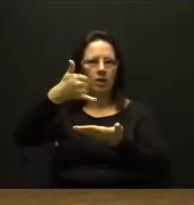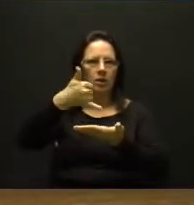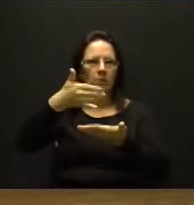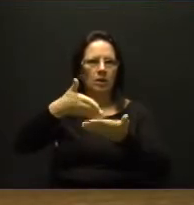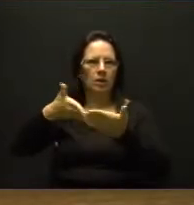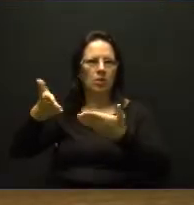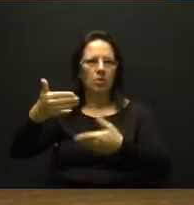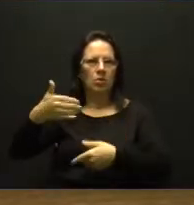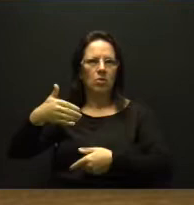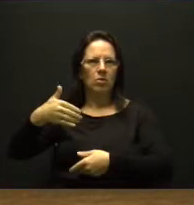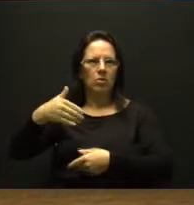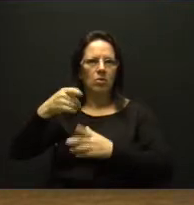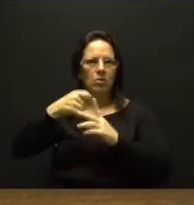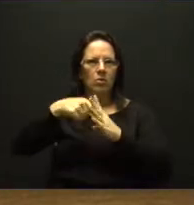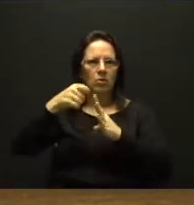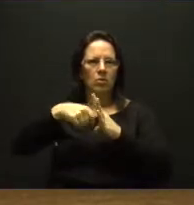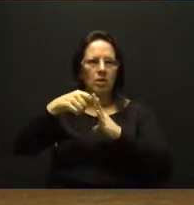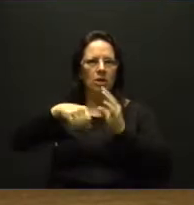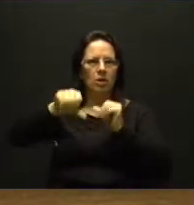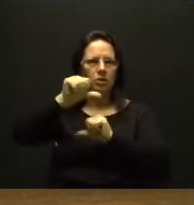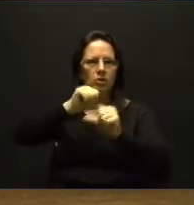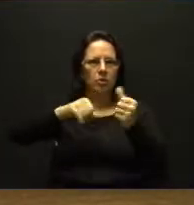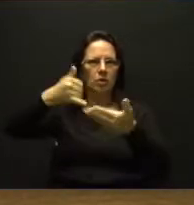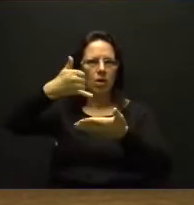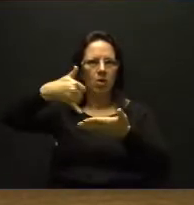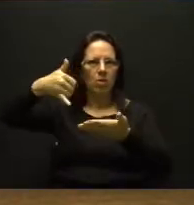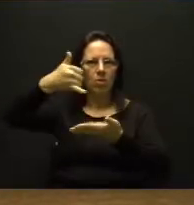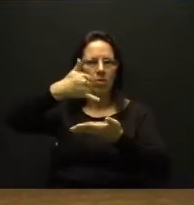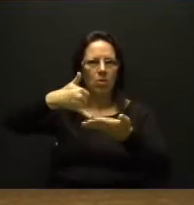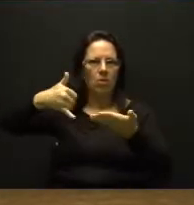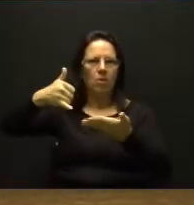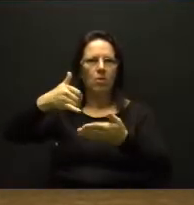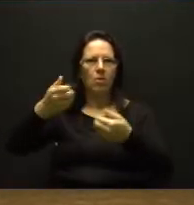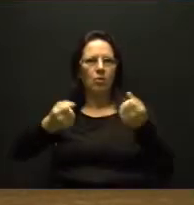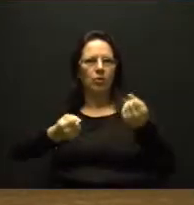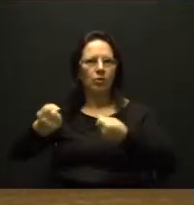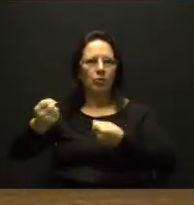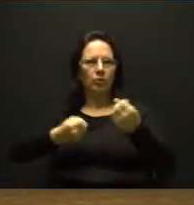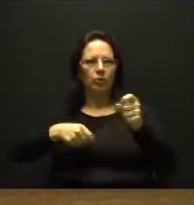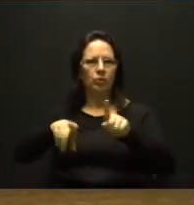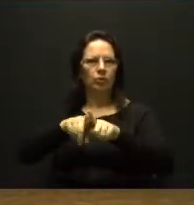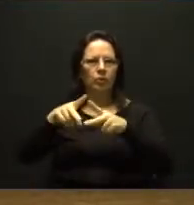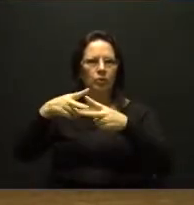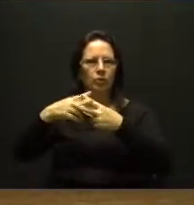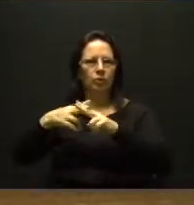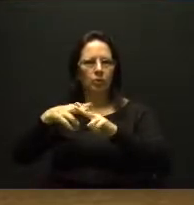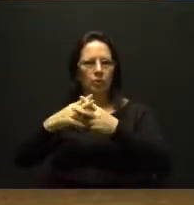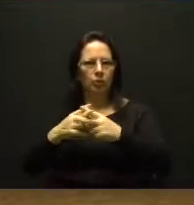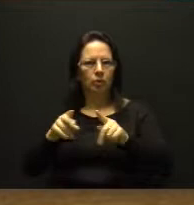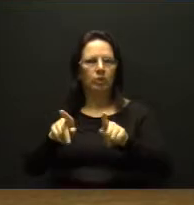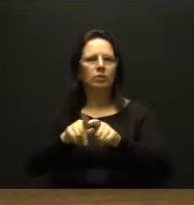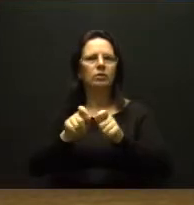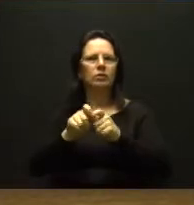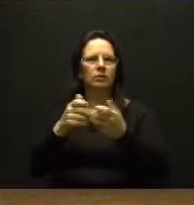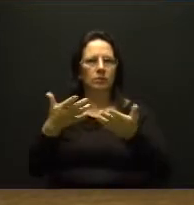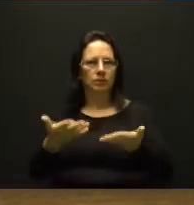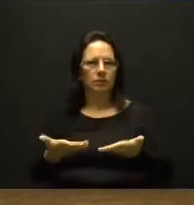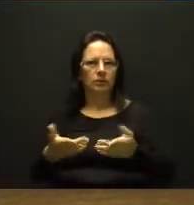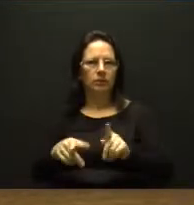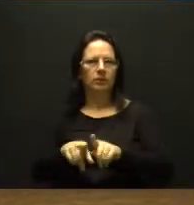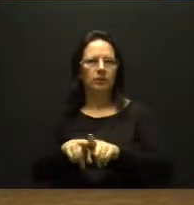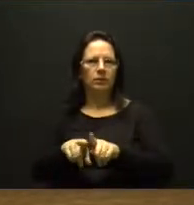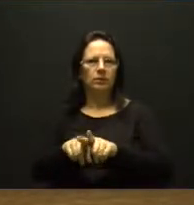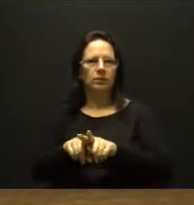trocar o óleo da viatura a manutenção dos carros o que muitas vezes